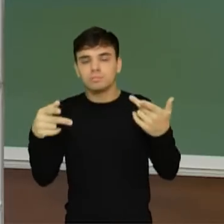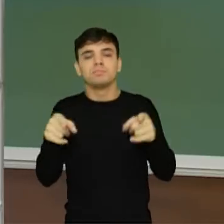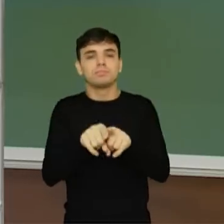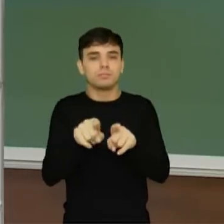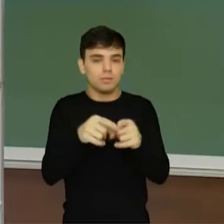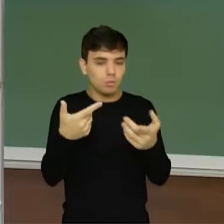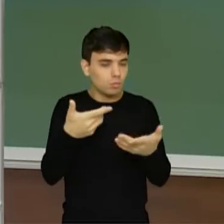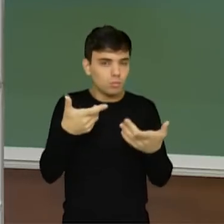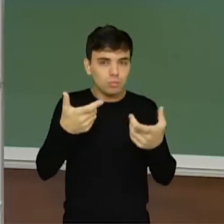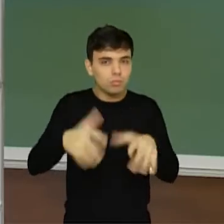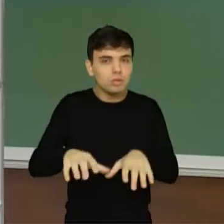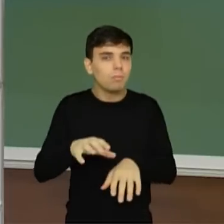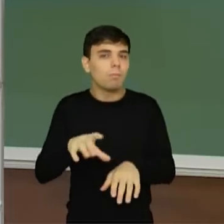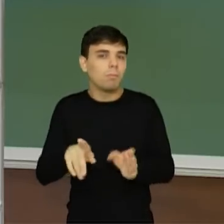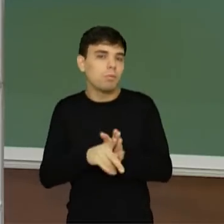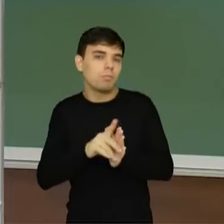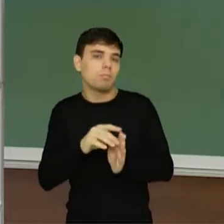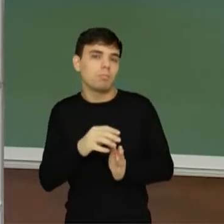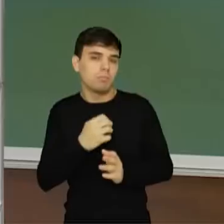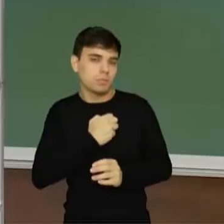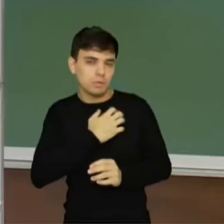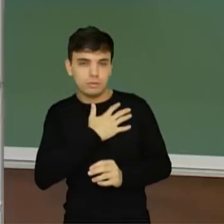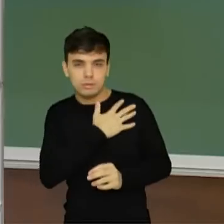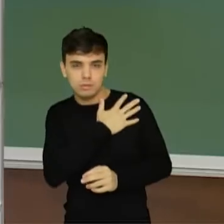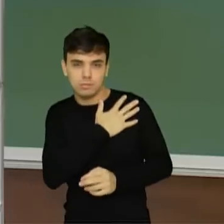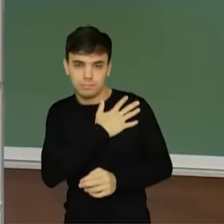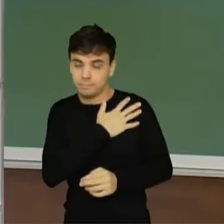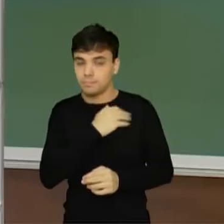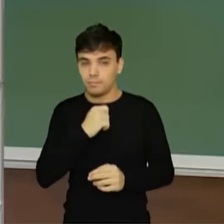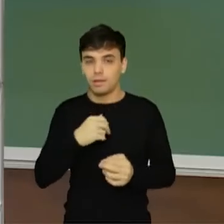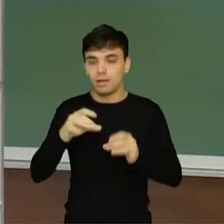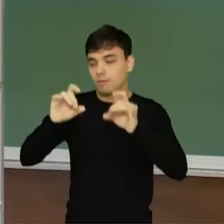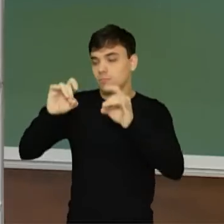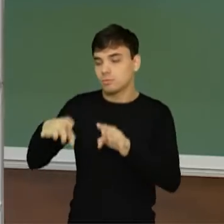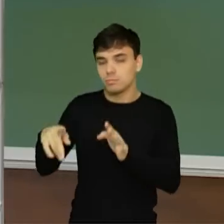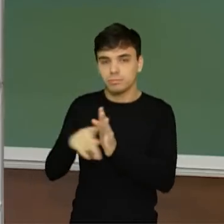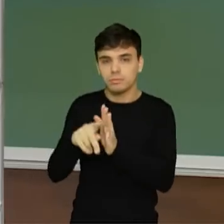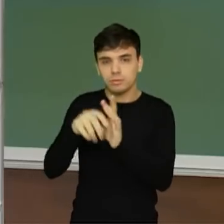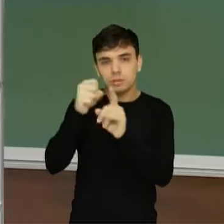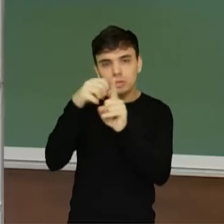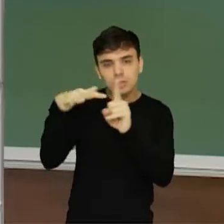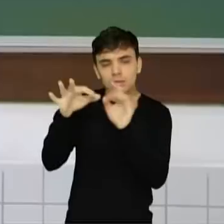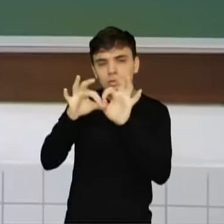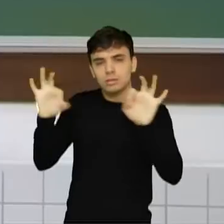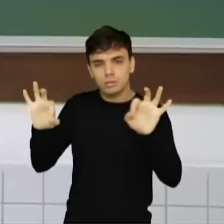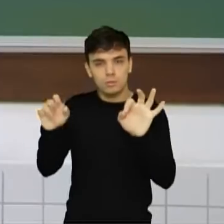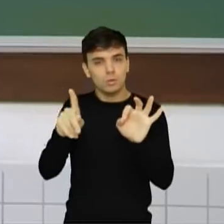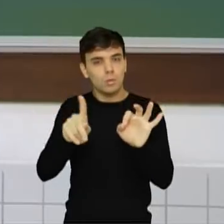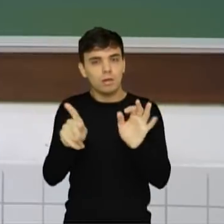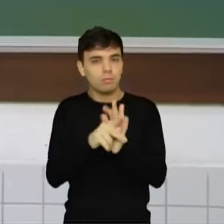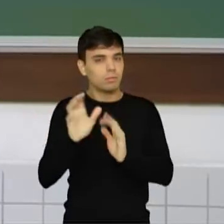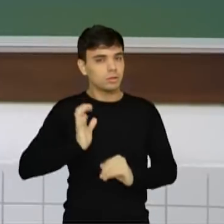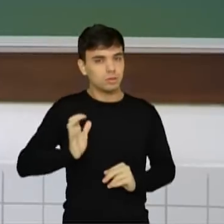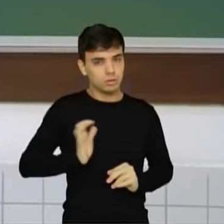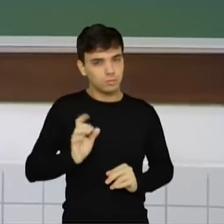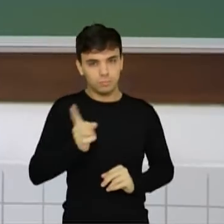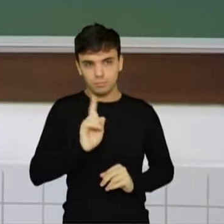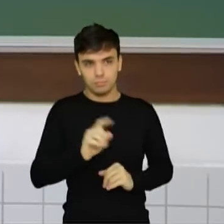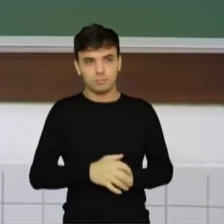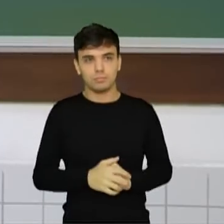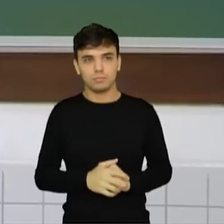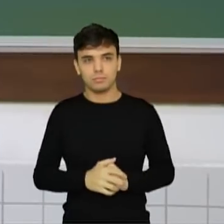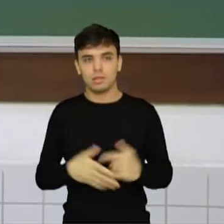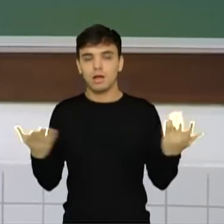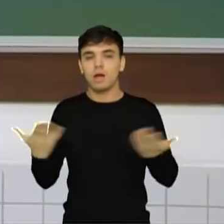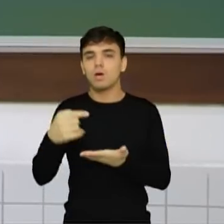no exército, certo? Então, eram reivindicações da sociedade mais simples. Não era reivindicação só de elite aqui. E